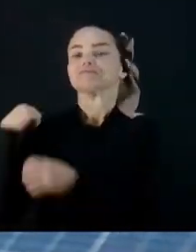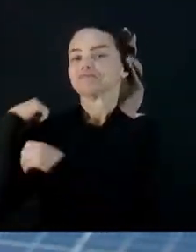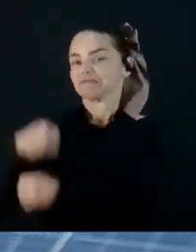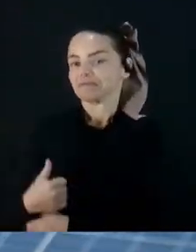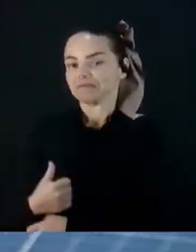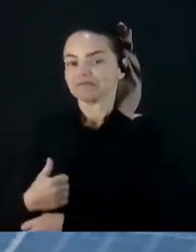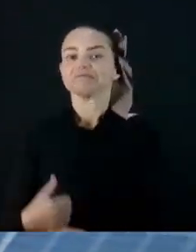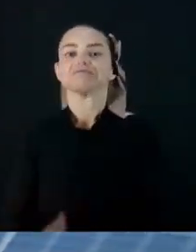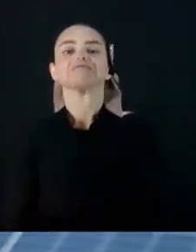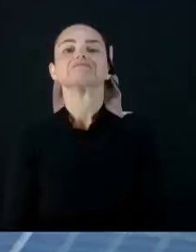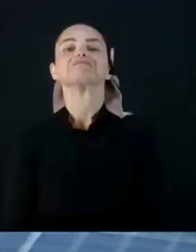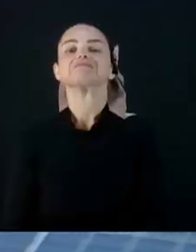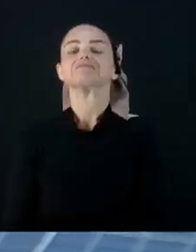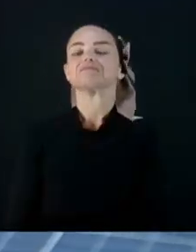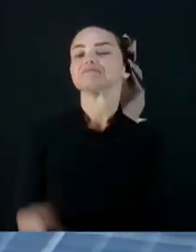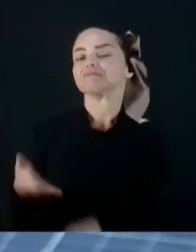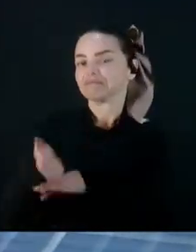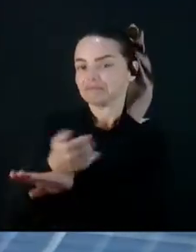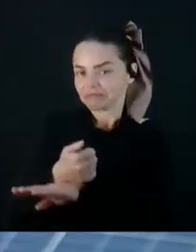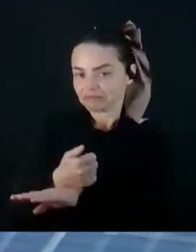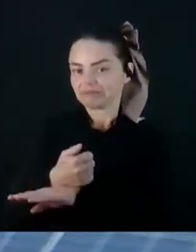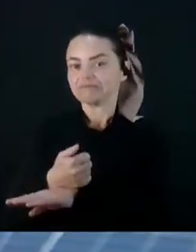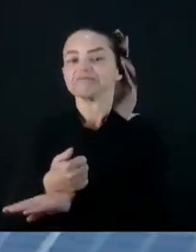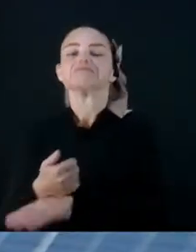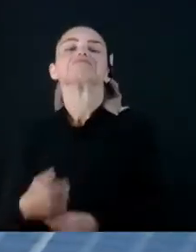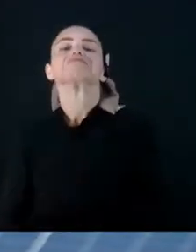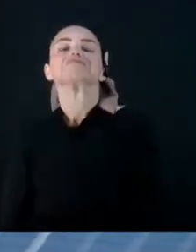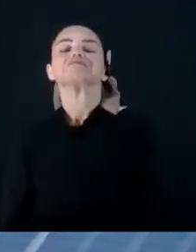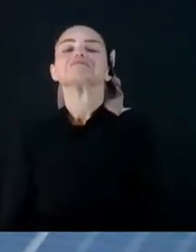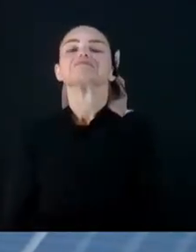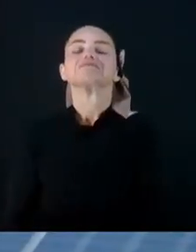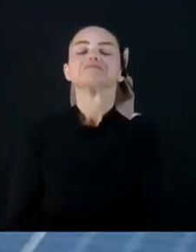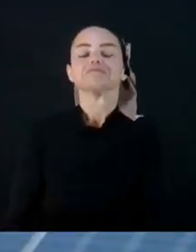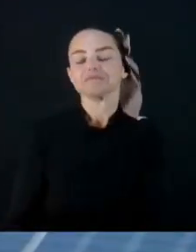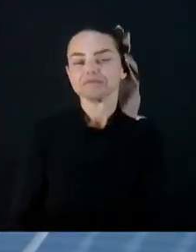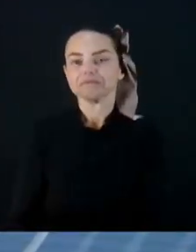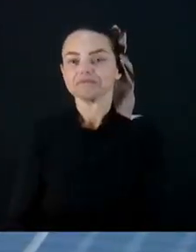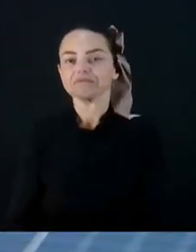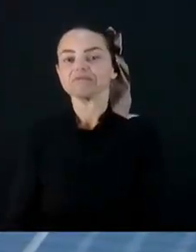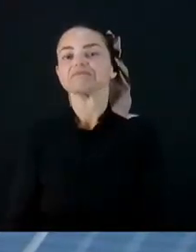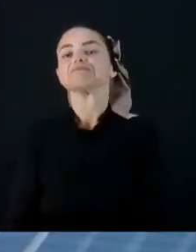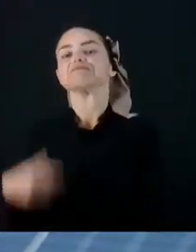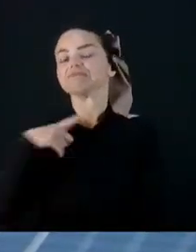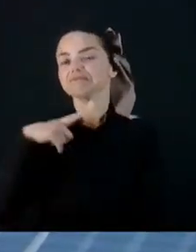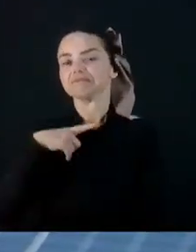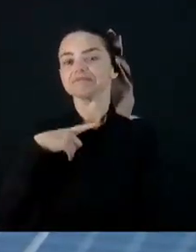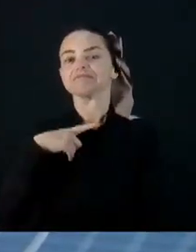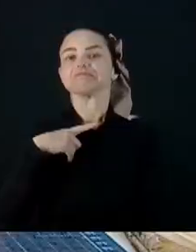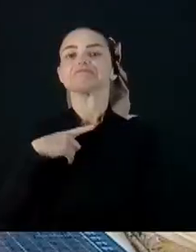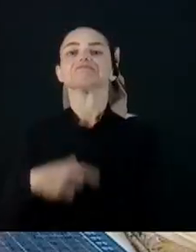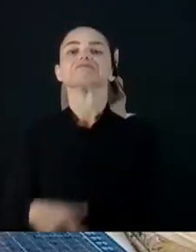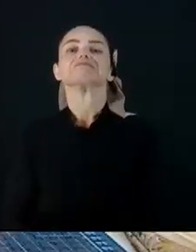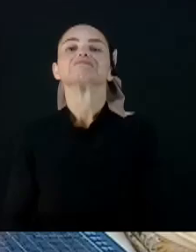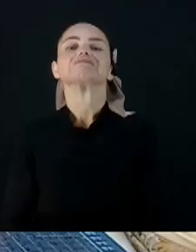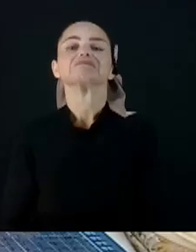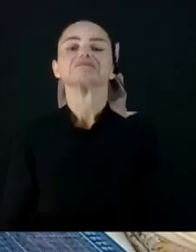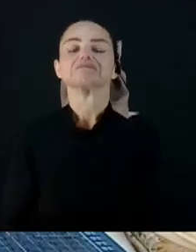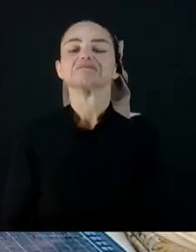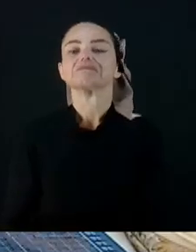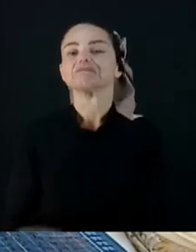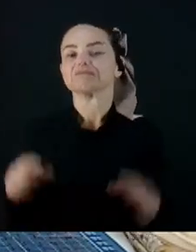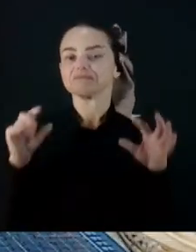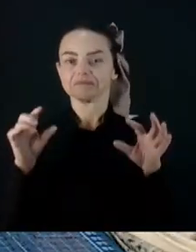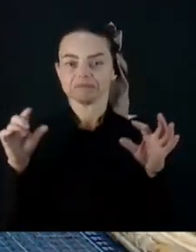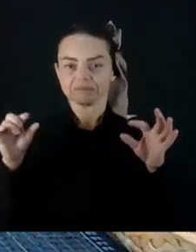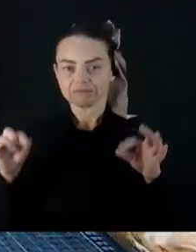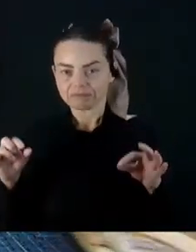de fechar essa lateral, a gente põe uma orelhinha, a gente fala, né? Dois